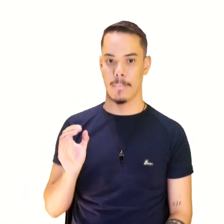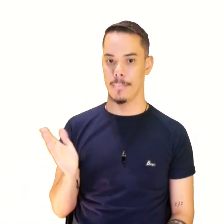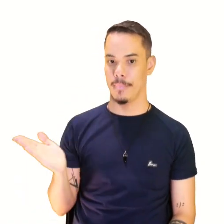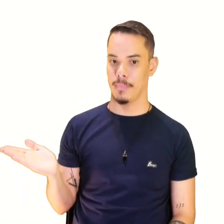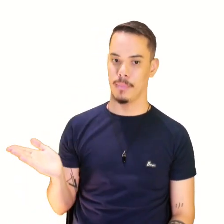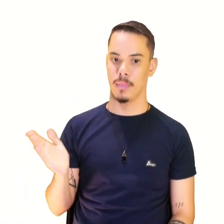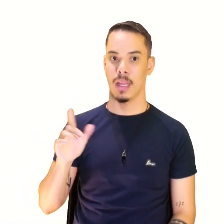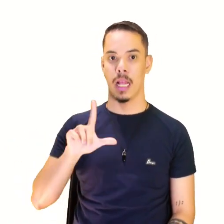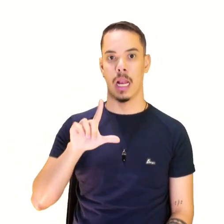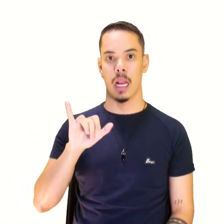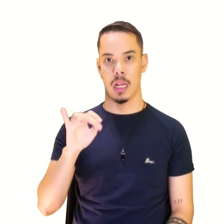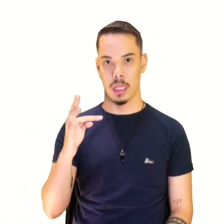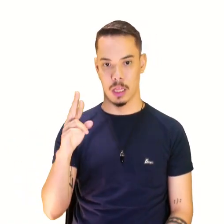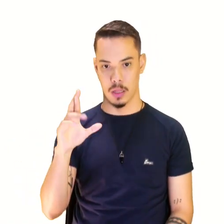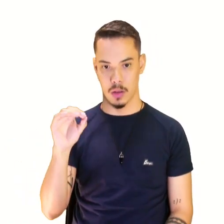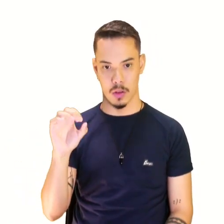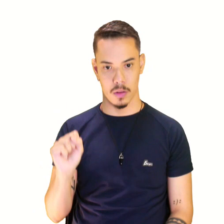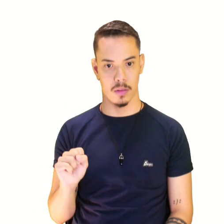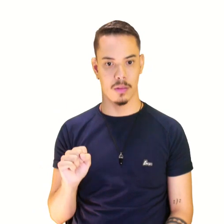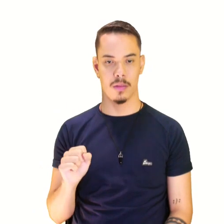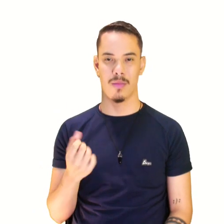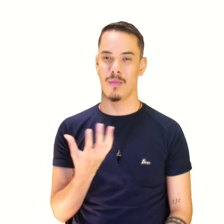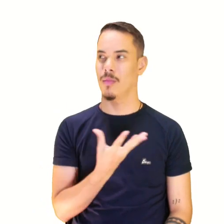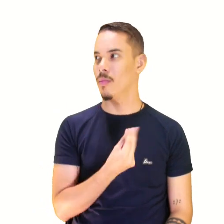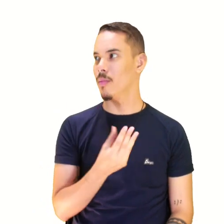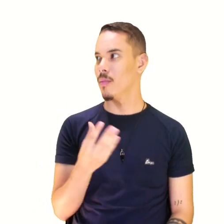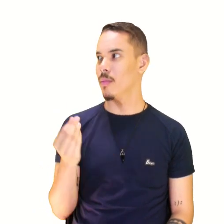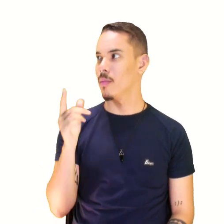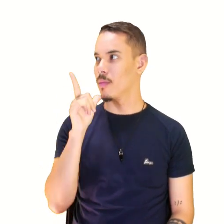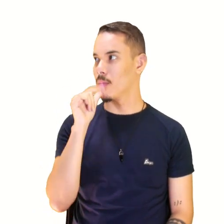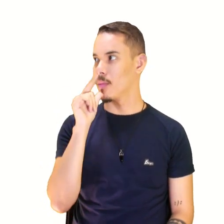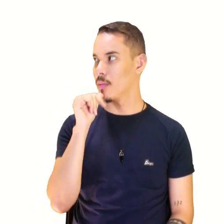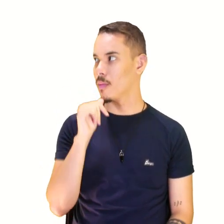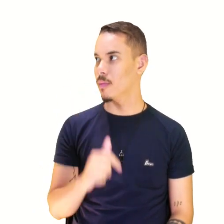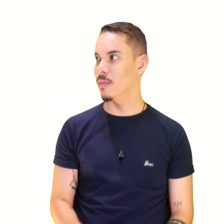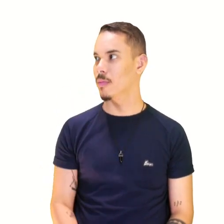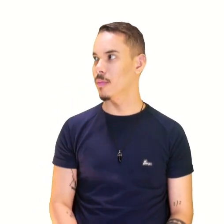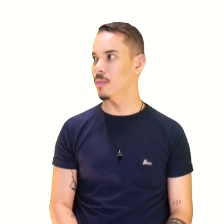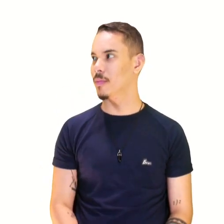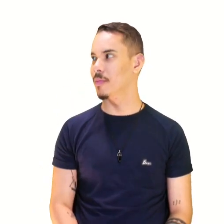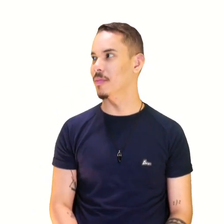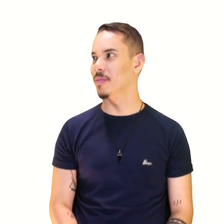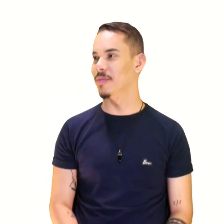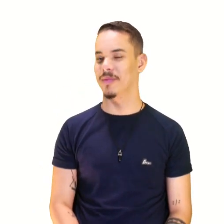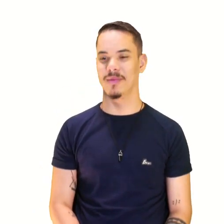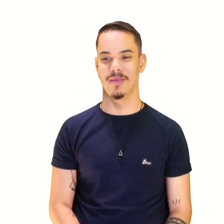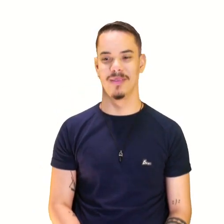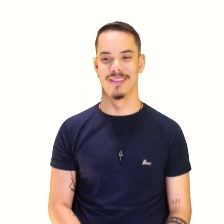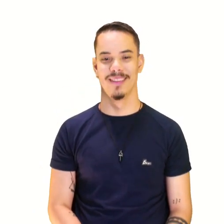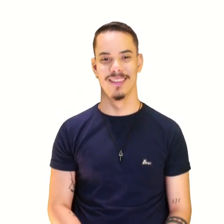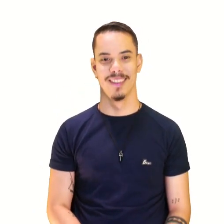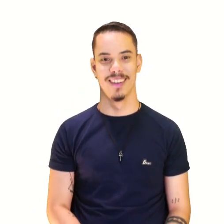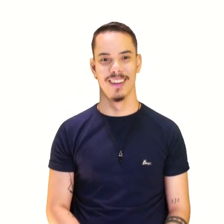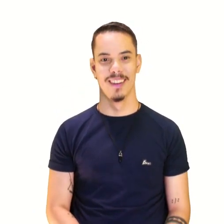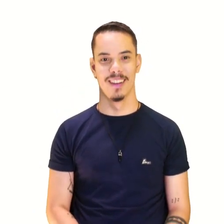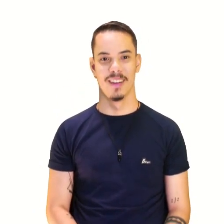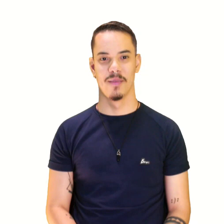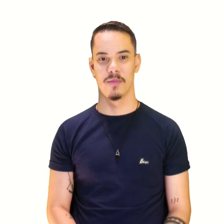1.380 litros. É muita água. Falei que tinha, né? Muita